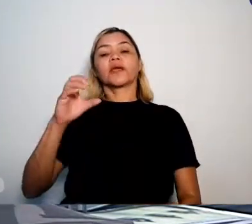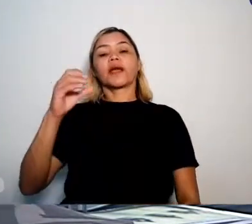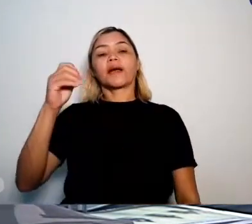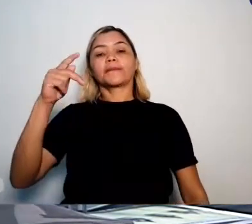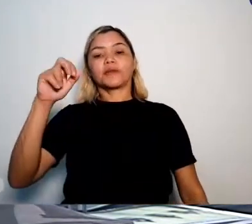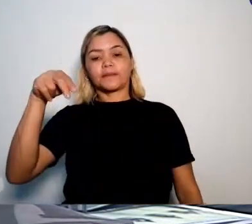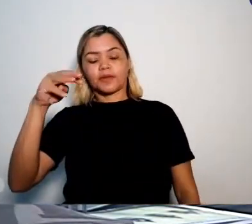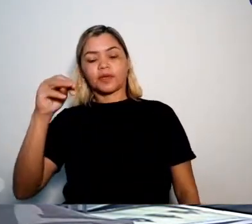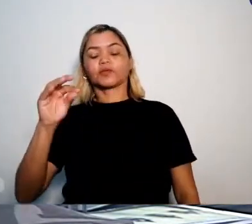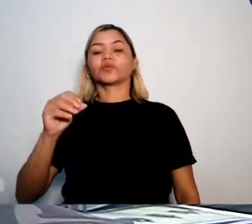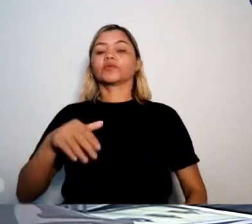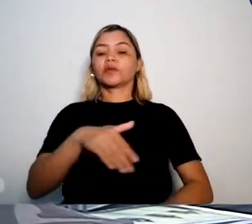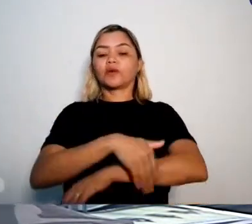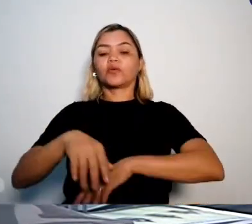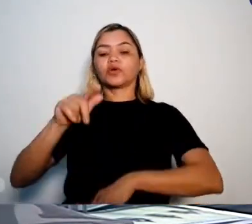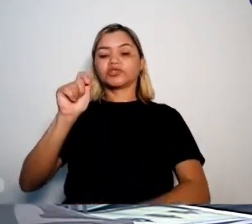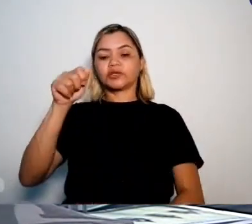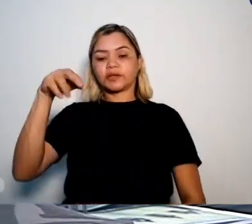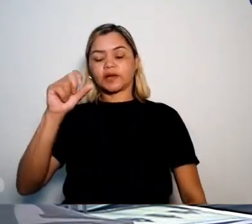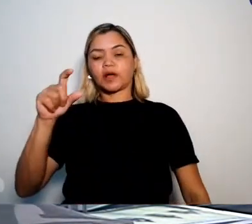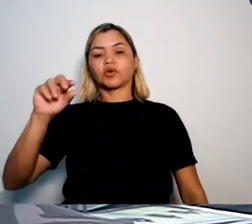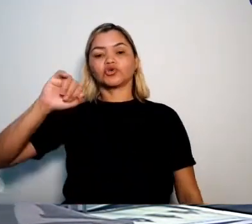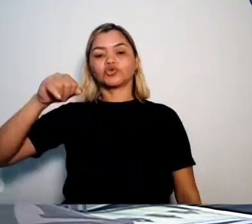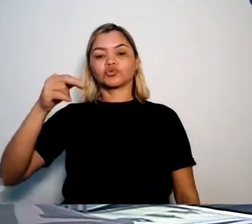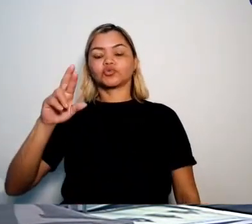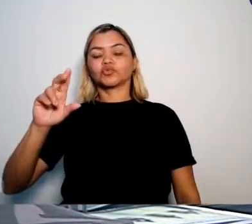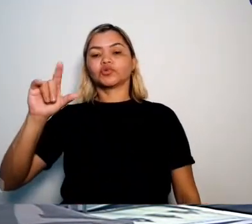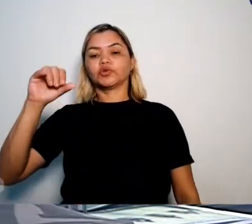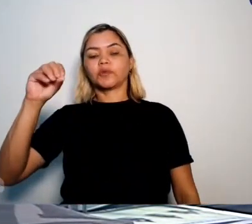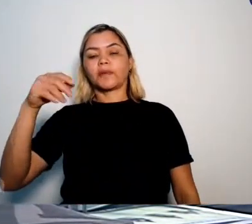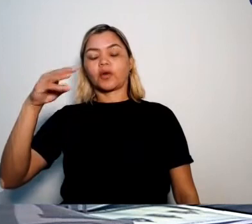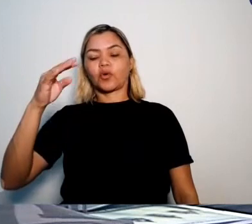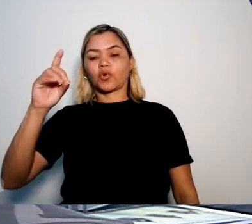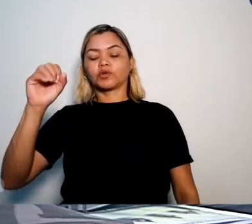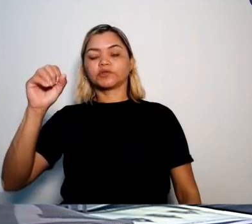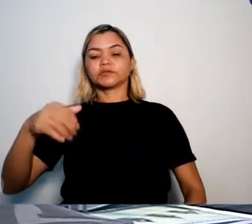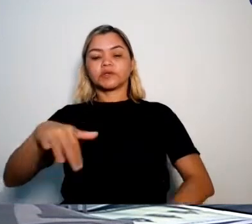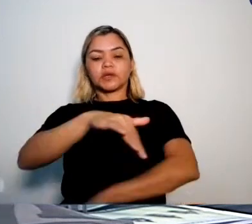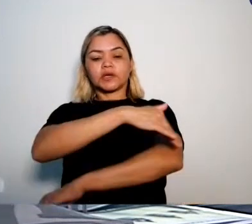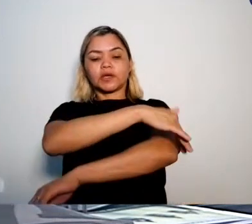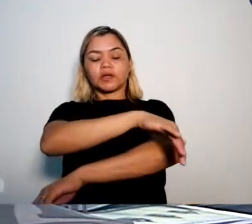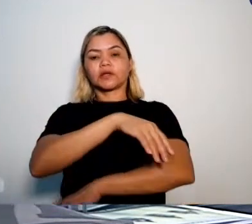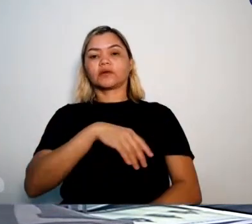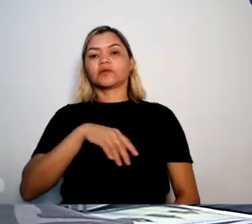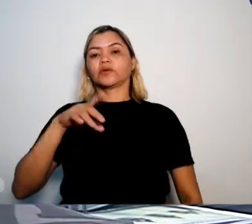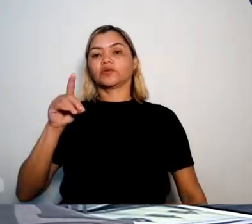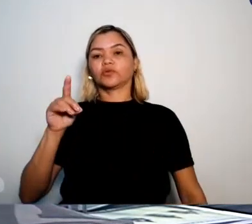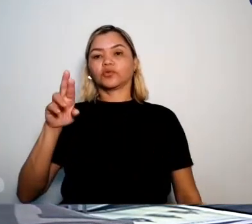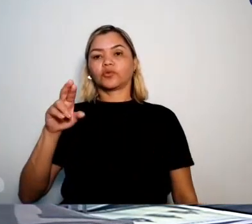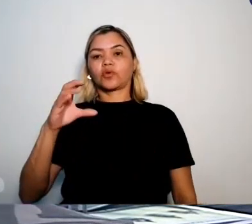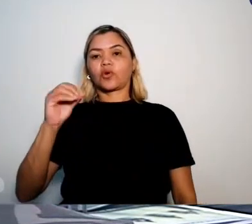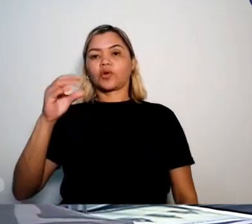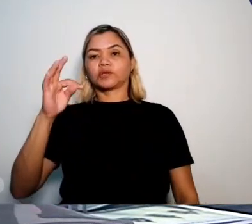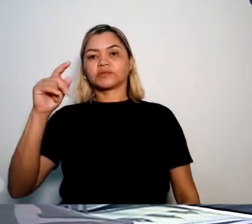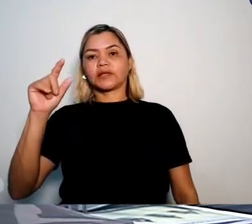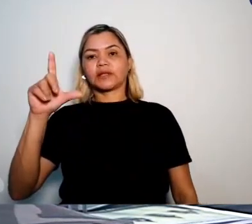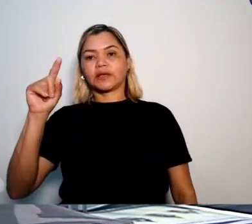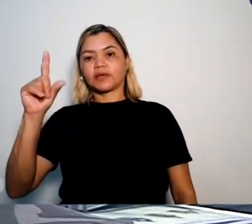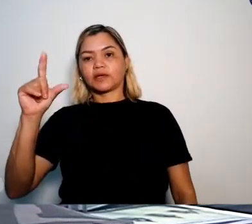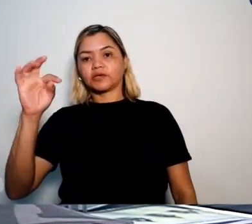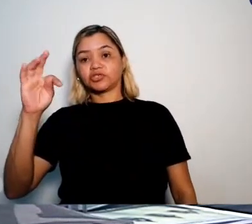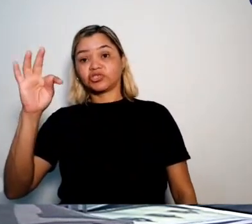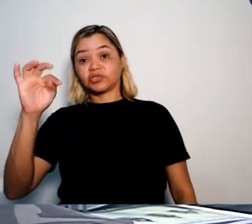Júlio Marcondes Salgado, no trecho entre a Rua Doutor Costa Leite e a Rua Rodrigues do